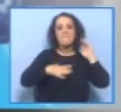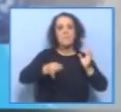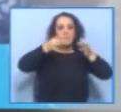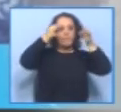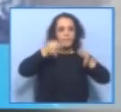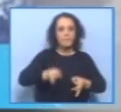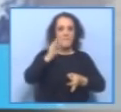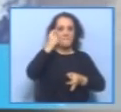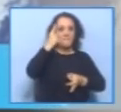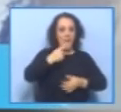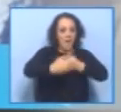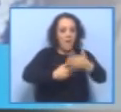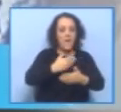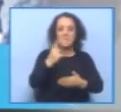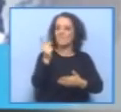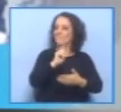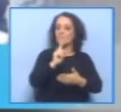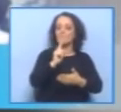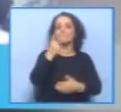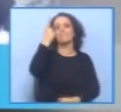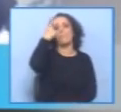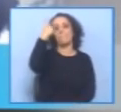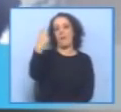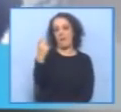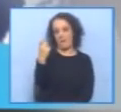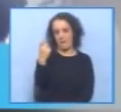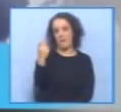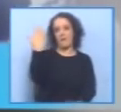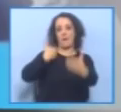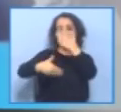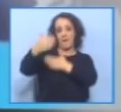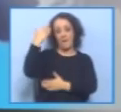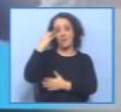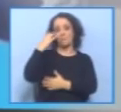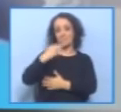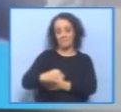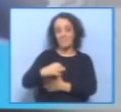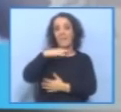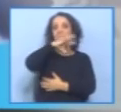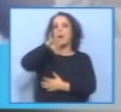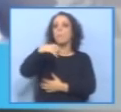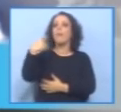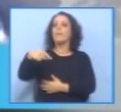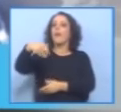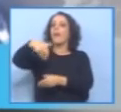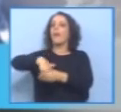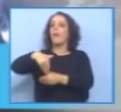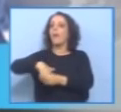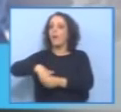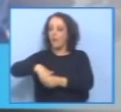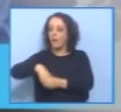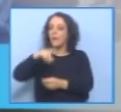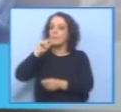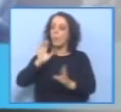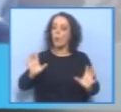fé. E aqui falta-nos um contexto que tradicionalmente, noutros tempos, existia, que era a família e também o sentido